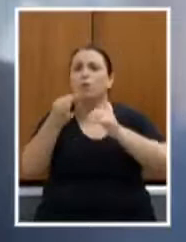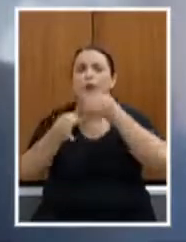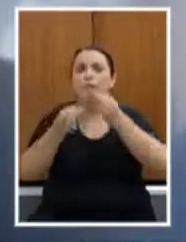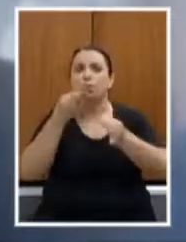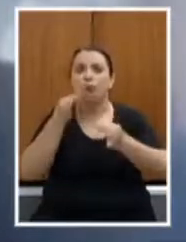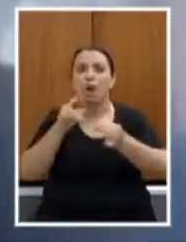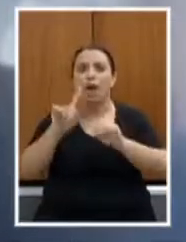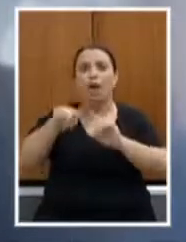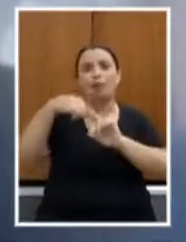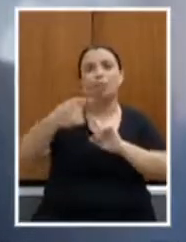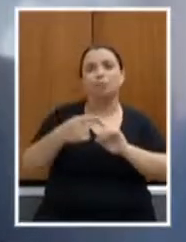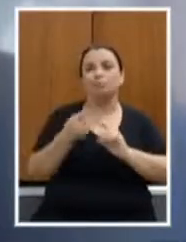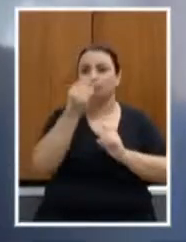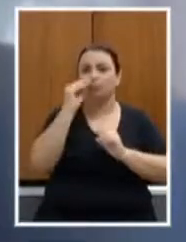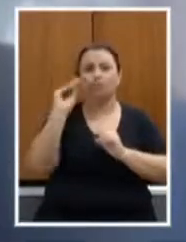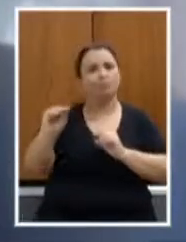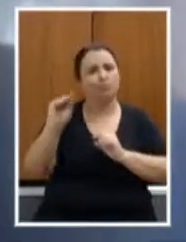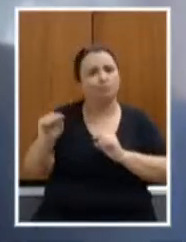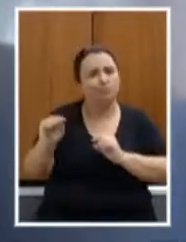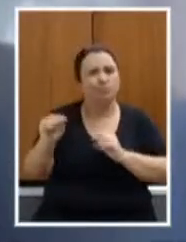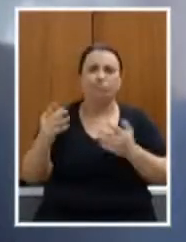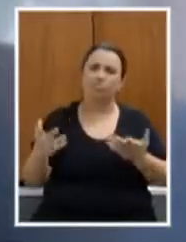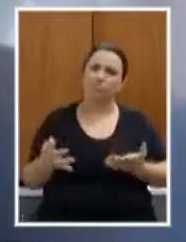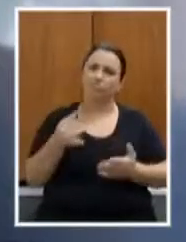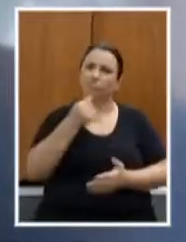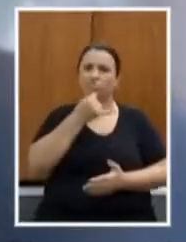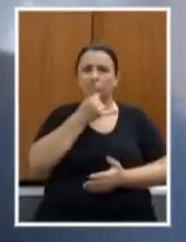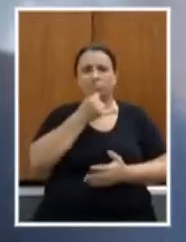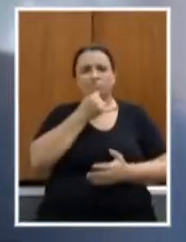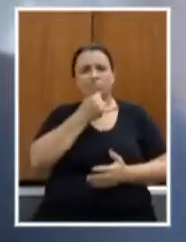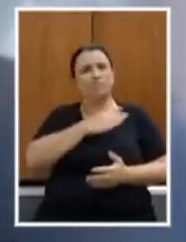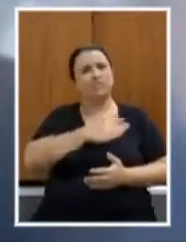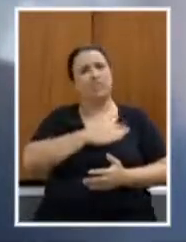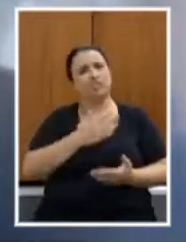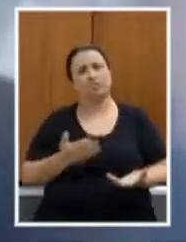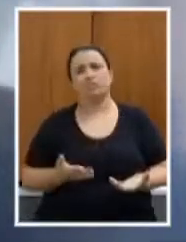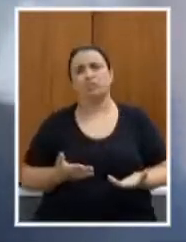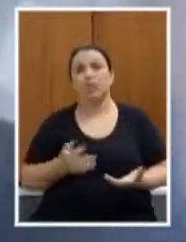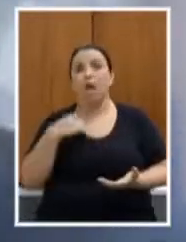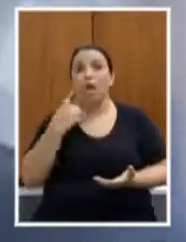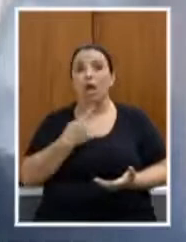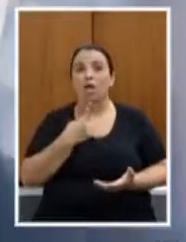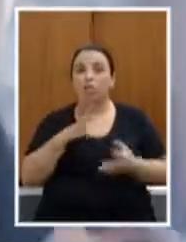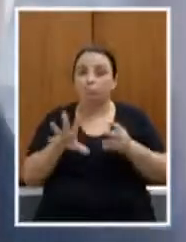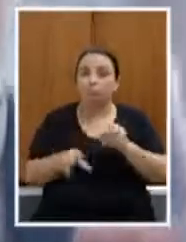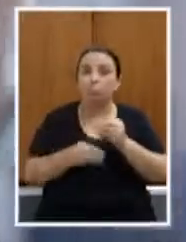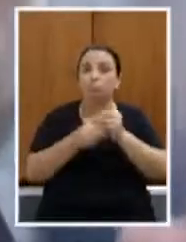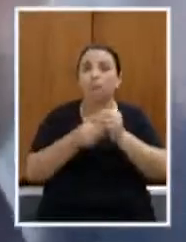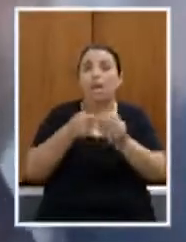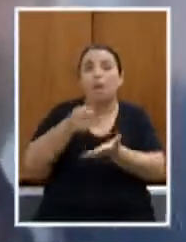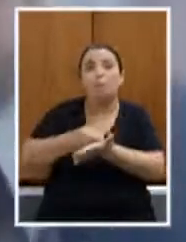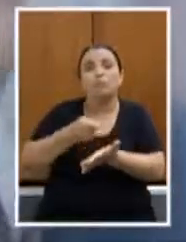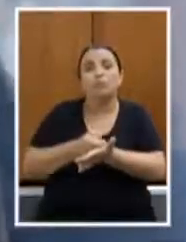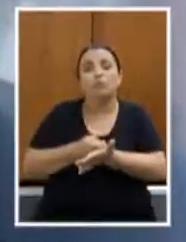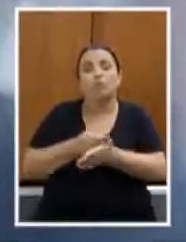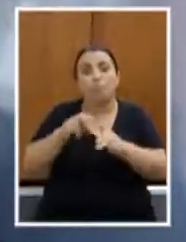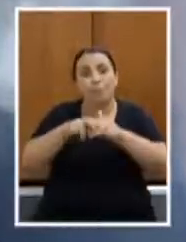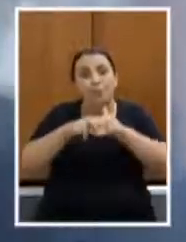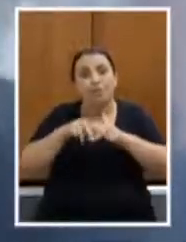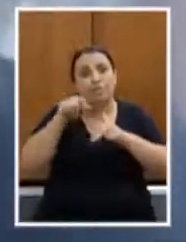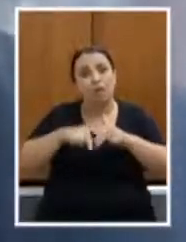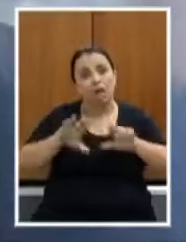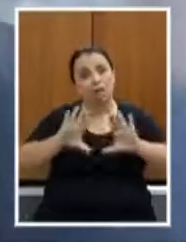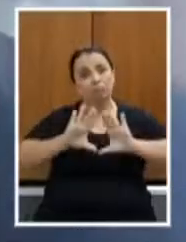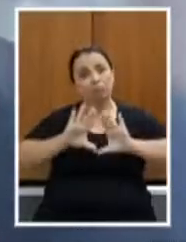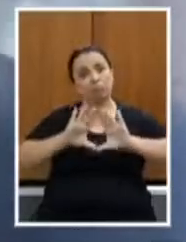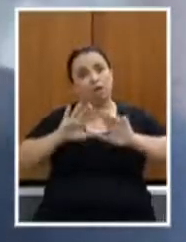isso é triste. As nossas emendas são impositivas, graças à ação dessa casa, e